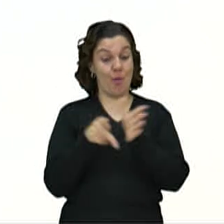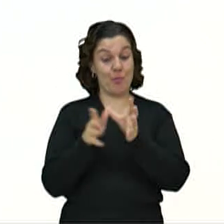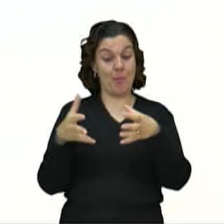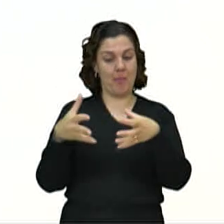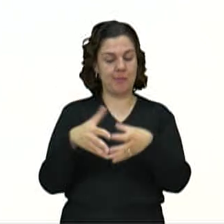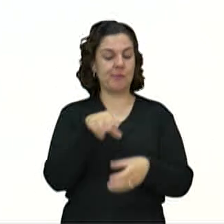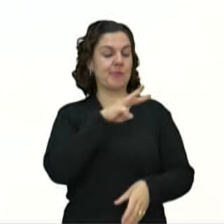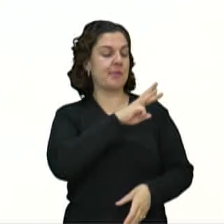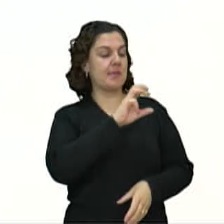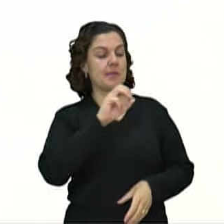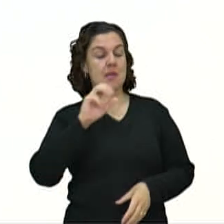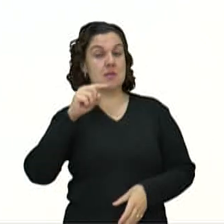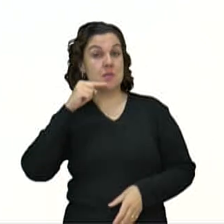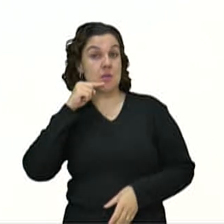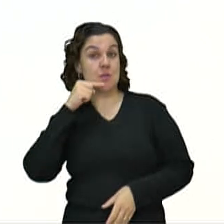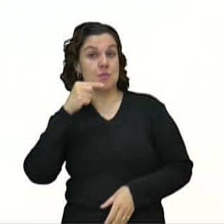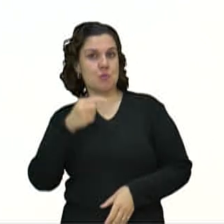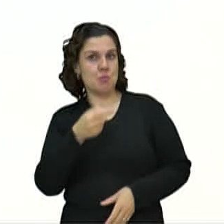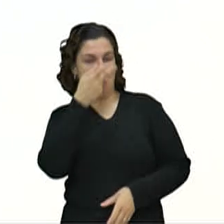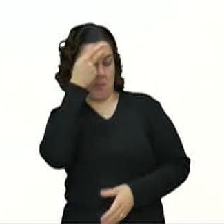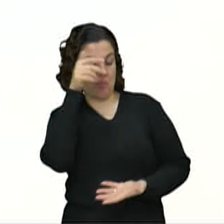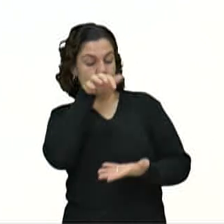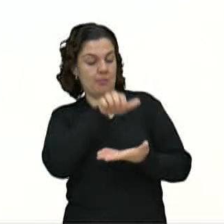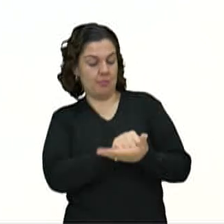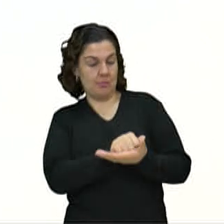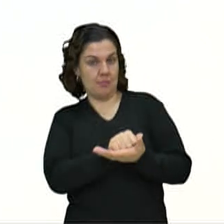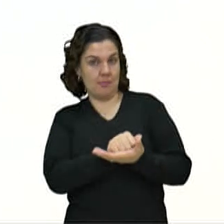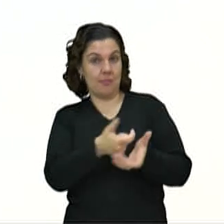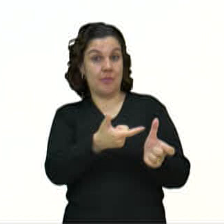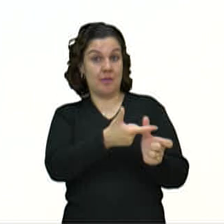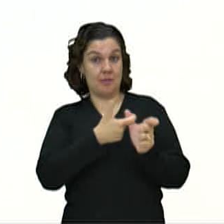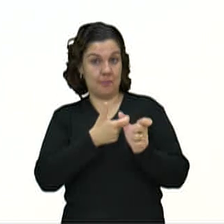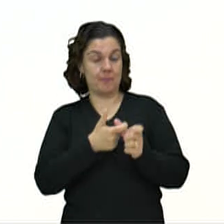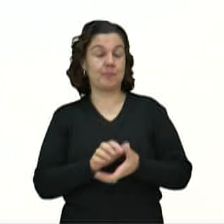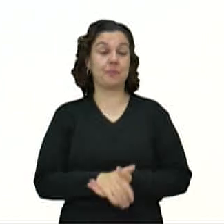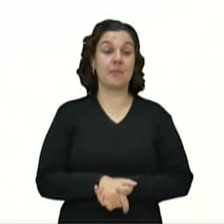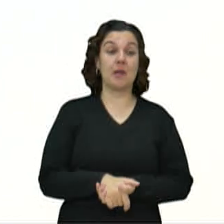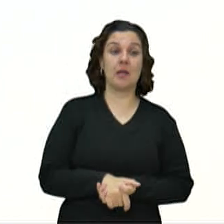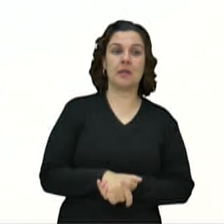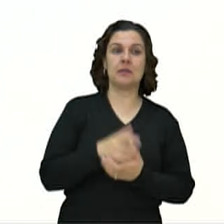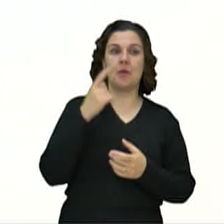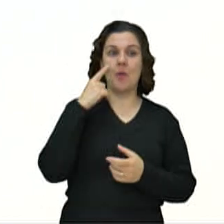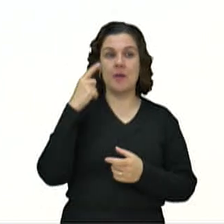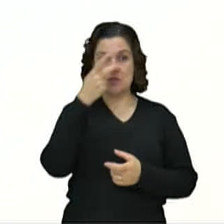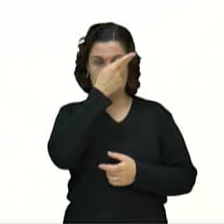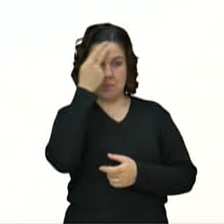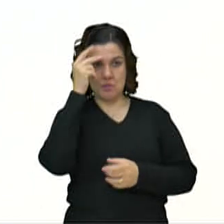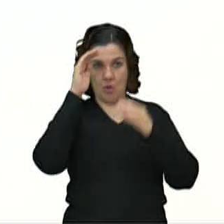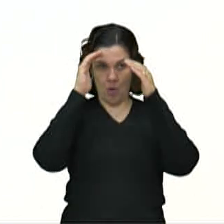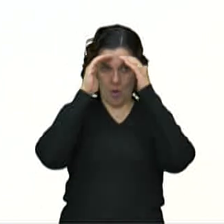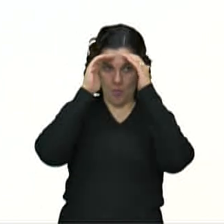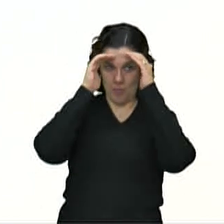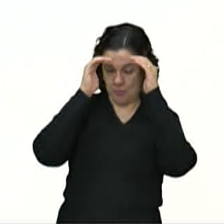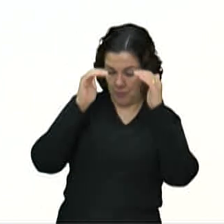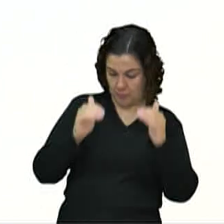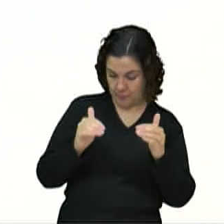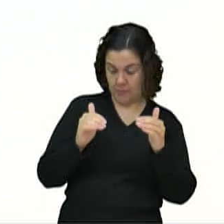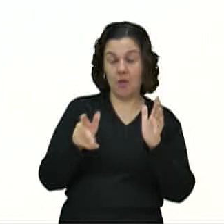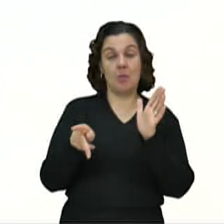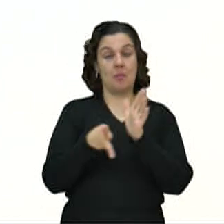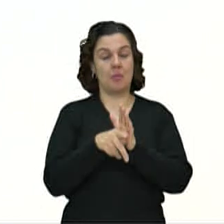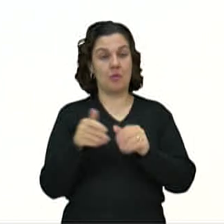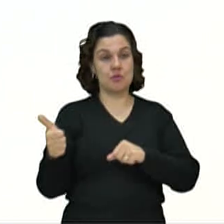com 300 mil filiados. Segundo o partido declarava, esses filiados obedientes ao